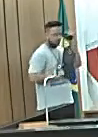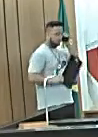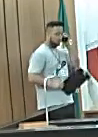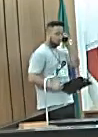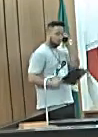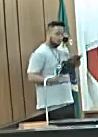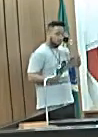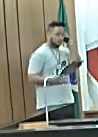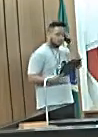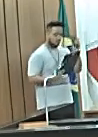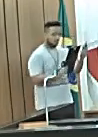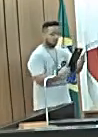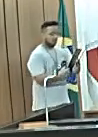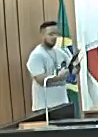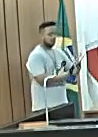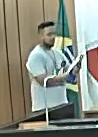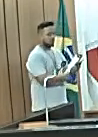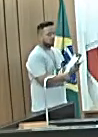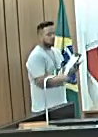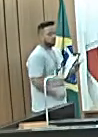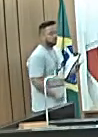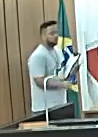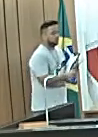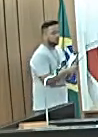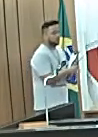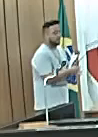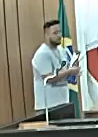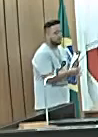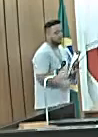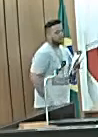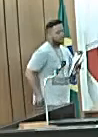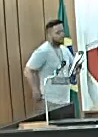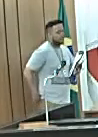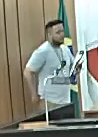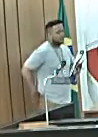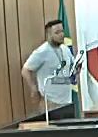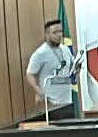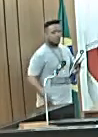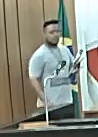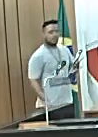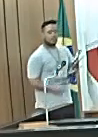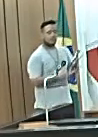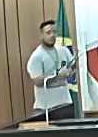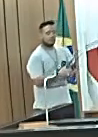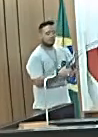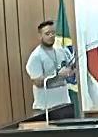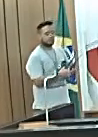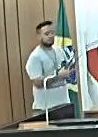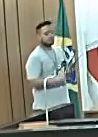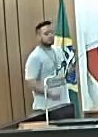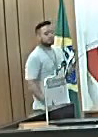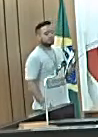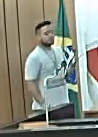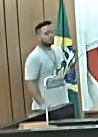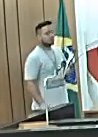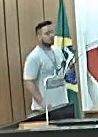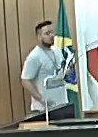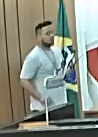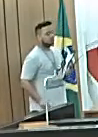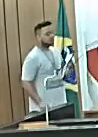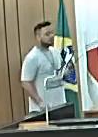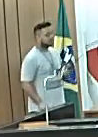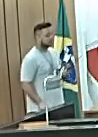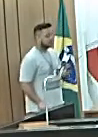estamos quebrando pedra já com esse assunto há um bom tempo ali o carlos caso do sindasp ali aqui é contemporâneo nossa aqui de